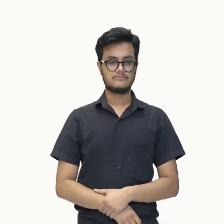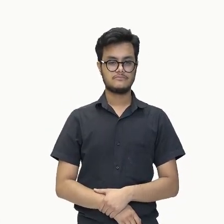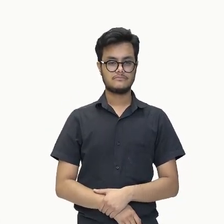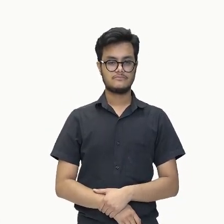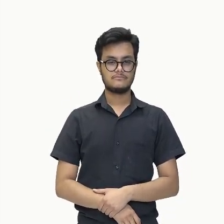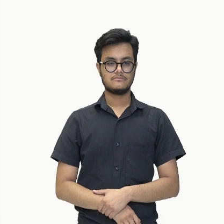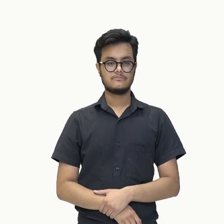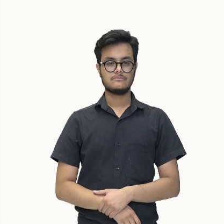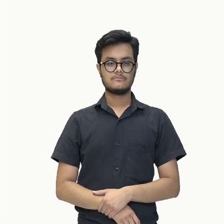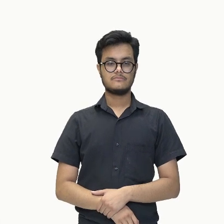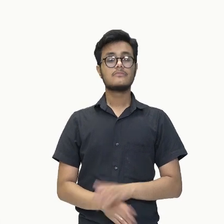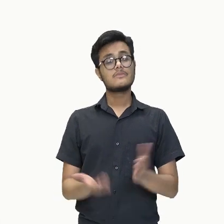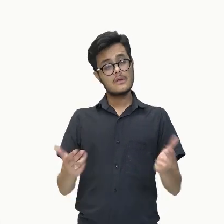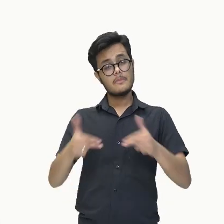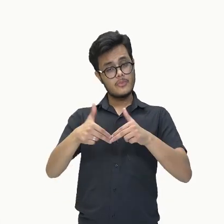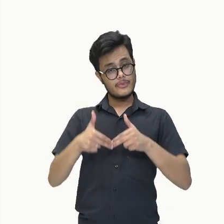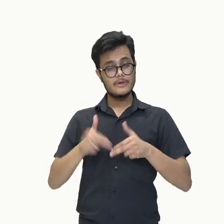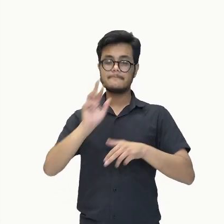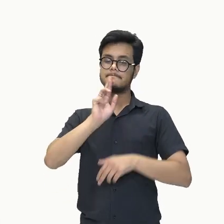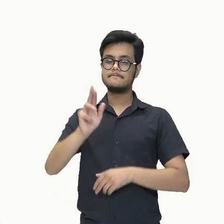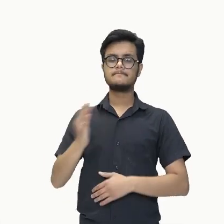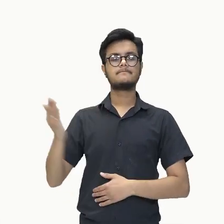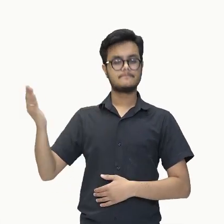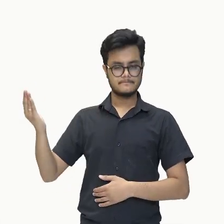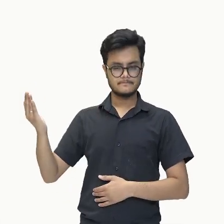por isso que deu esse resultado aqui, ó,